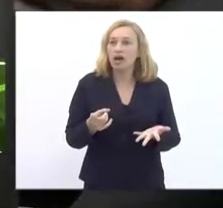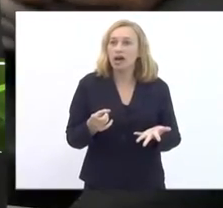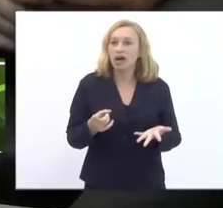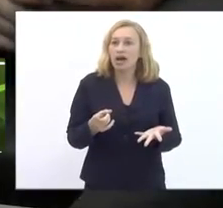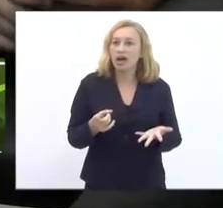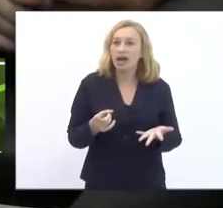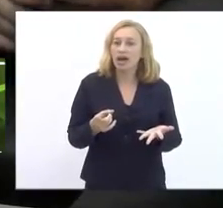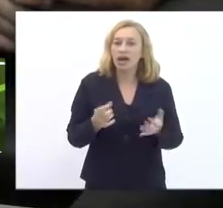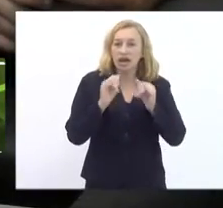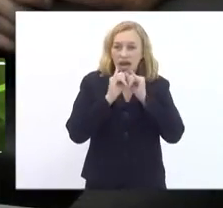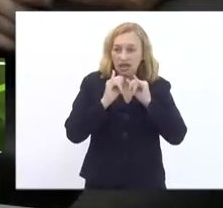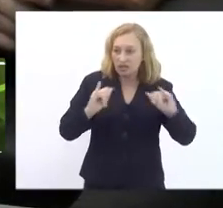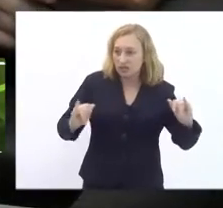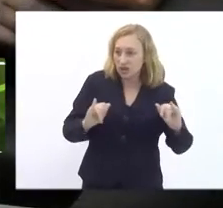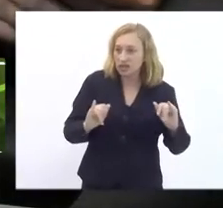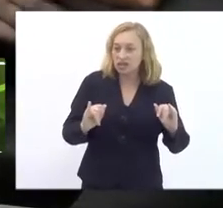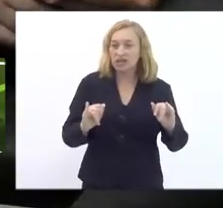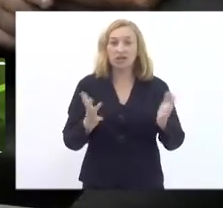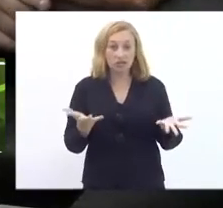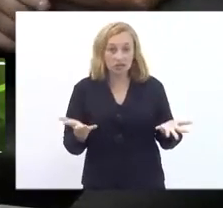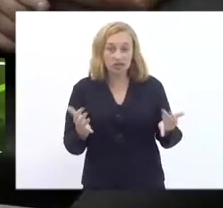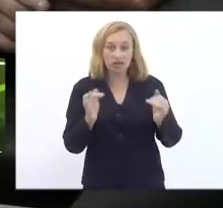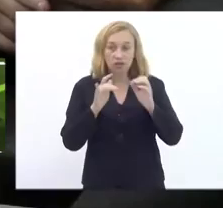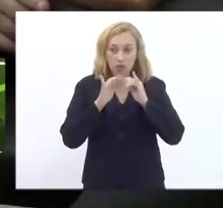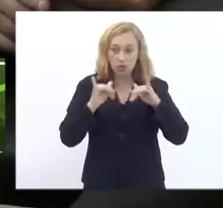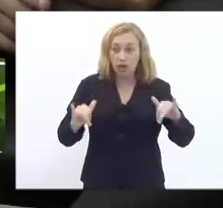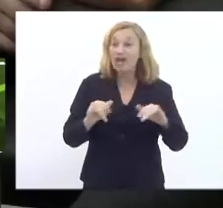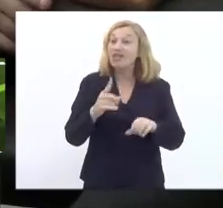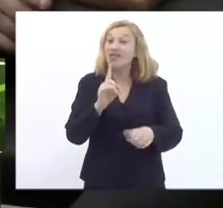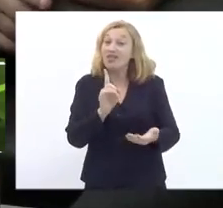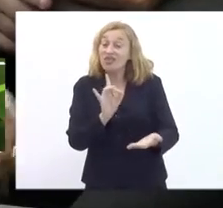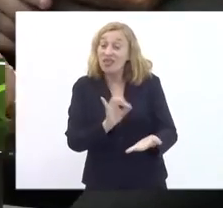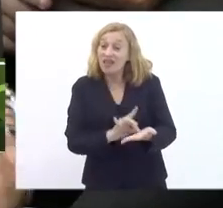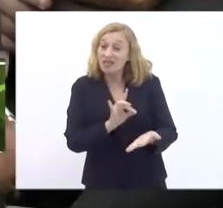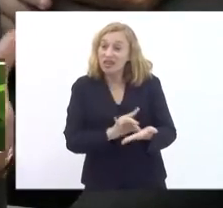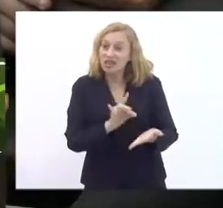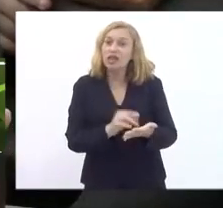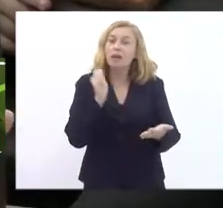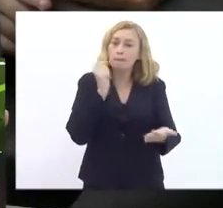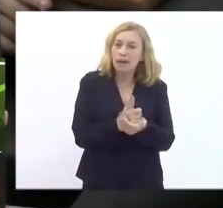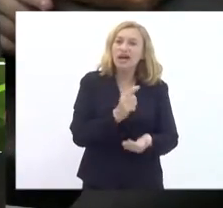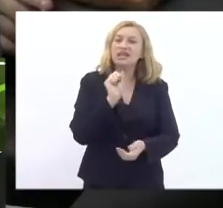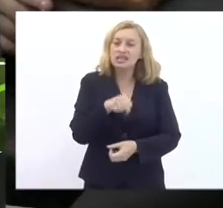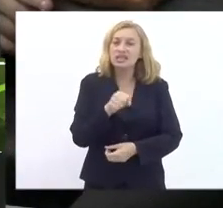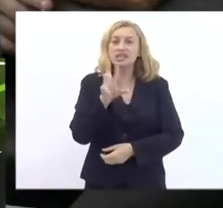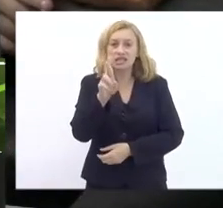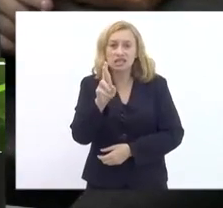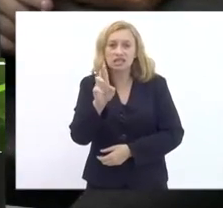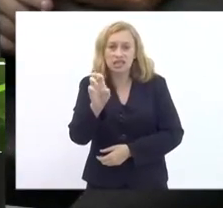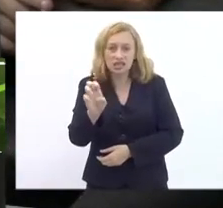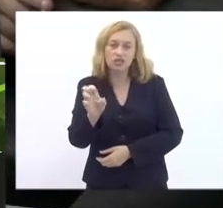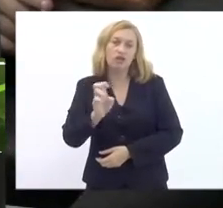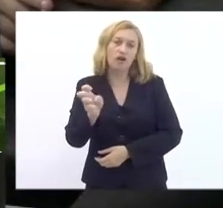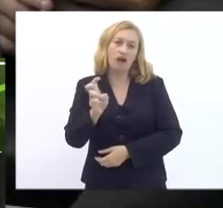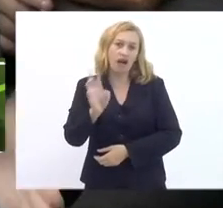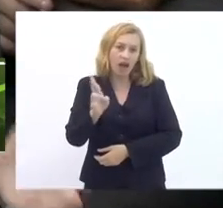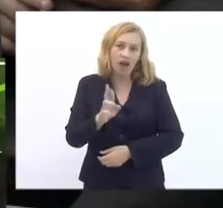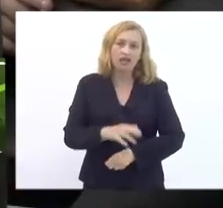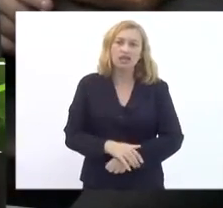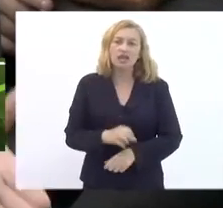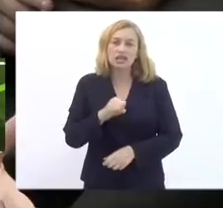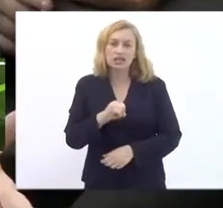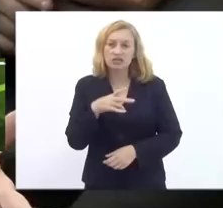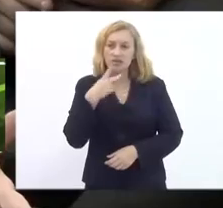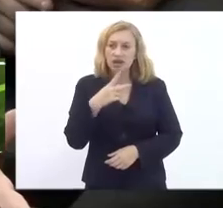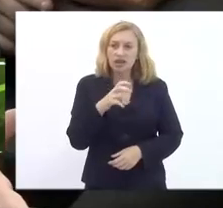da divulgação de dados, né, porque, na verdade, hoje se paga R$ 5,00. E se vai tratar, não pode